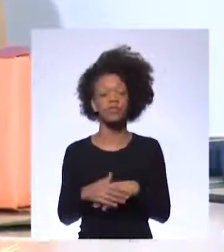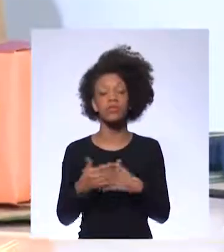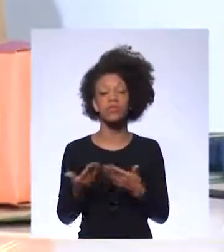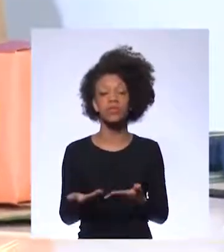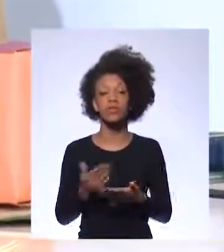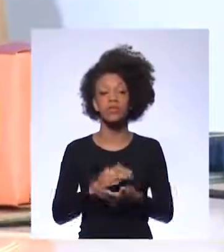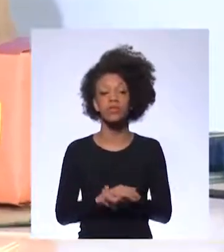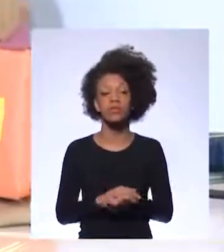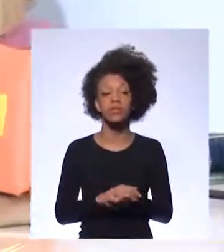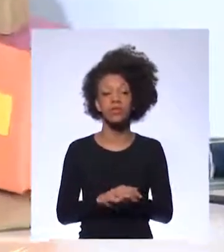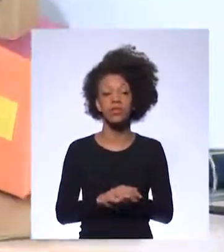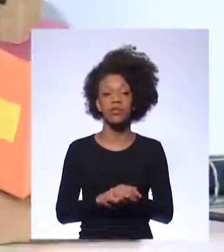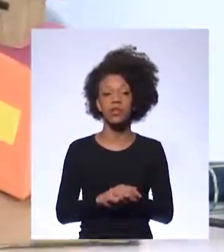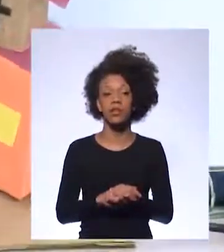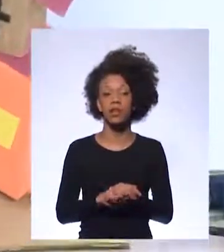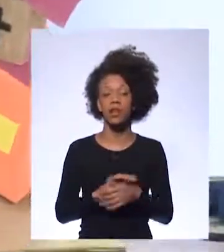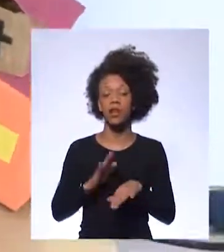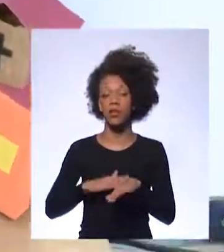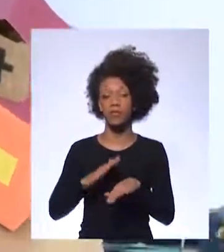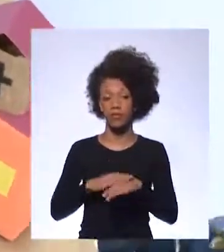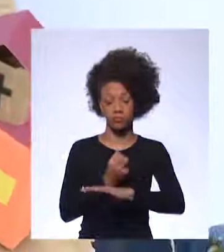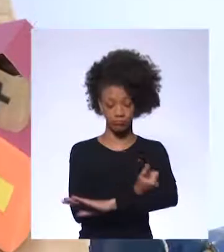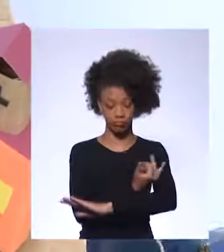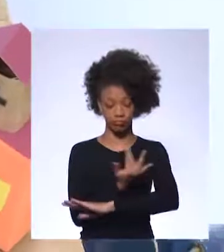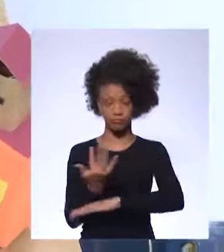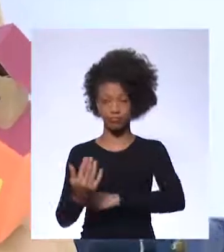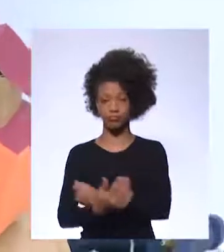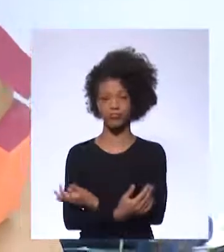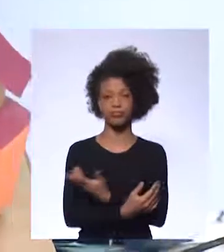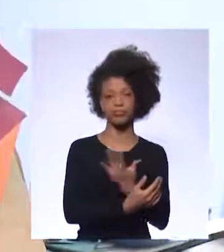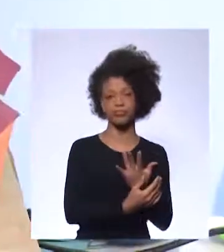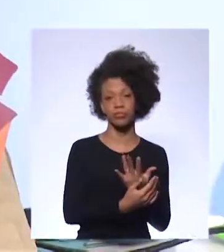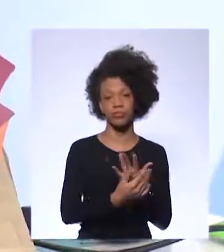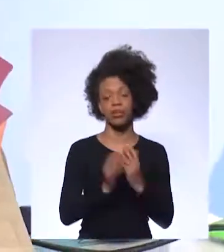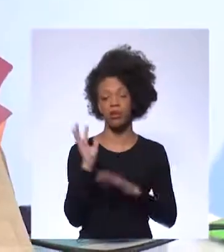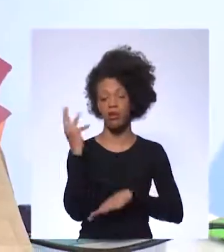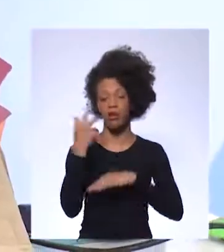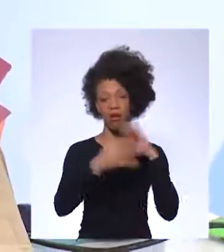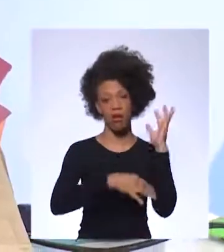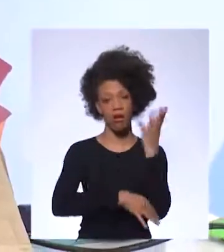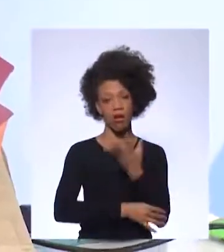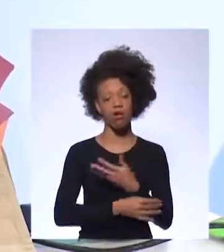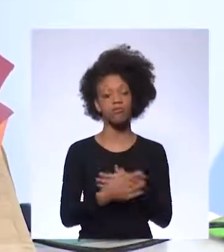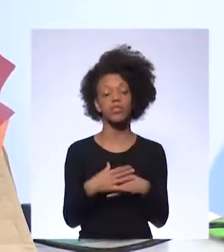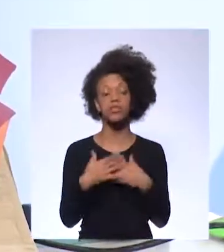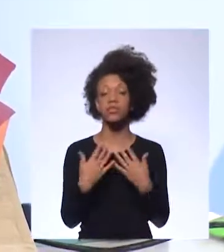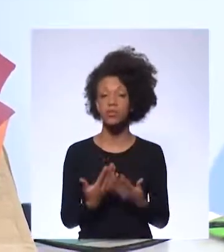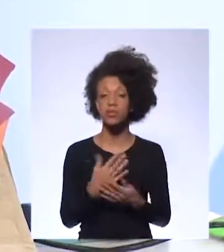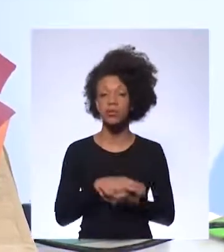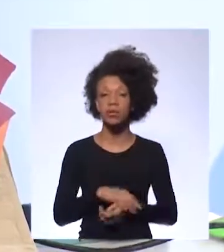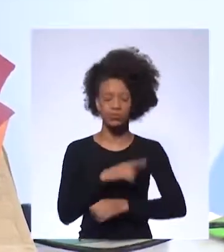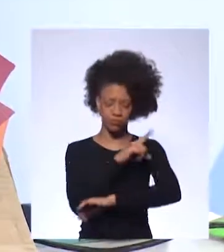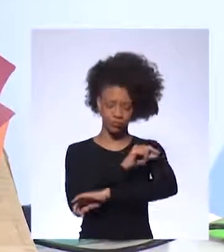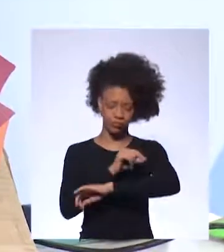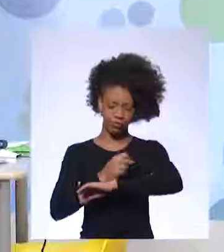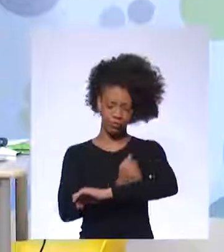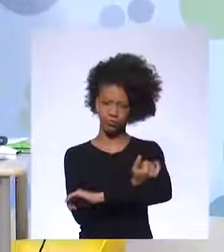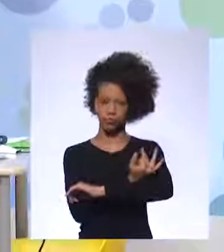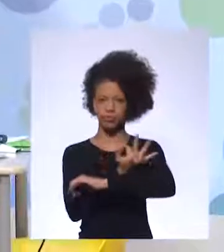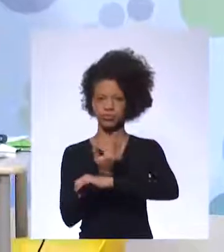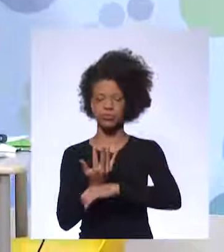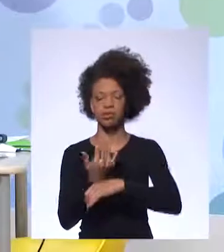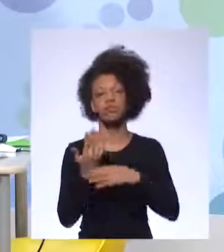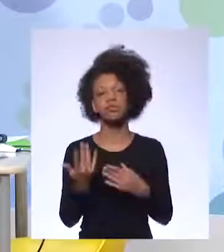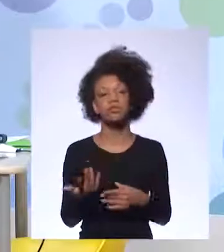justamente essa parte que a profecia ela fez aqui tá vendo que ela fez as plantações Então nesse momento as pessoas saem das